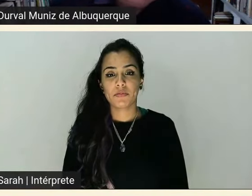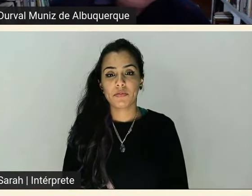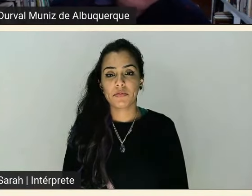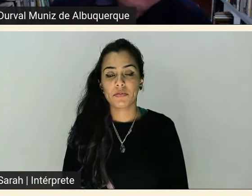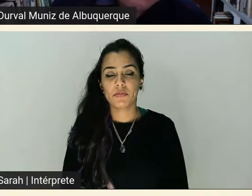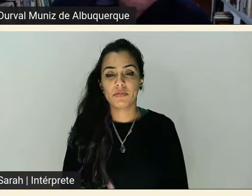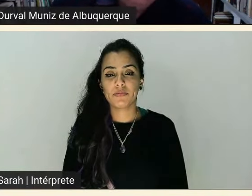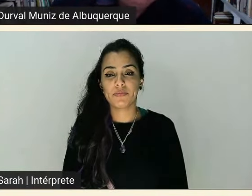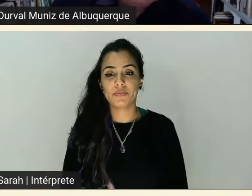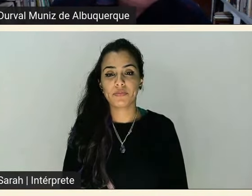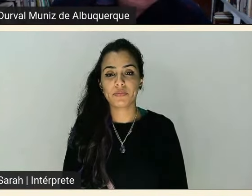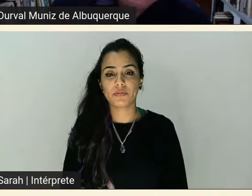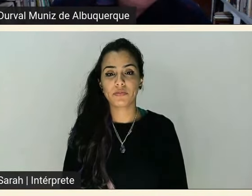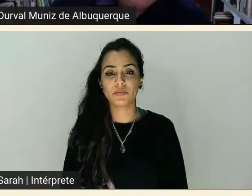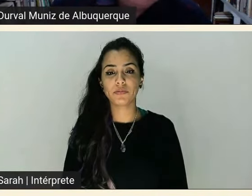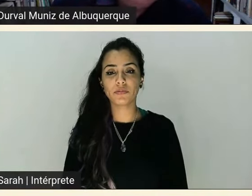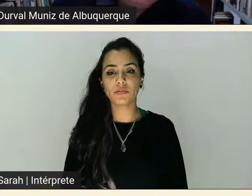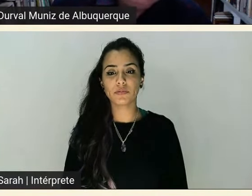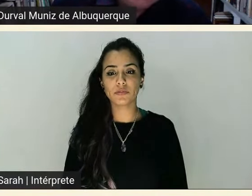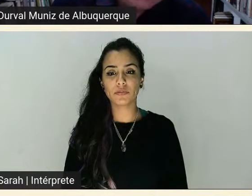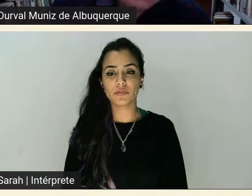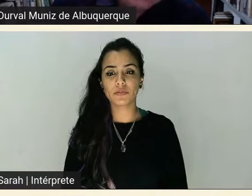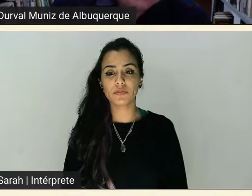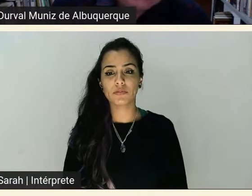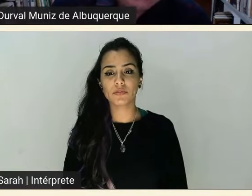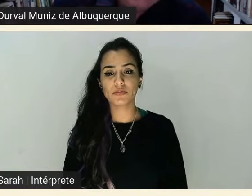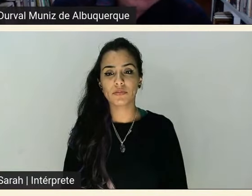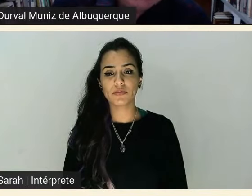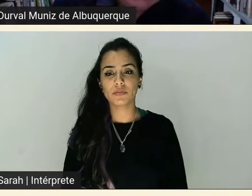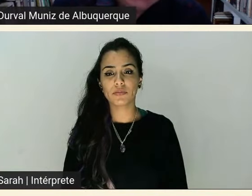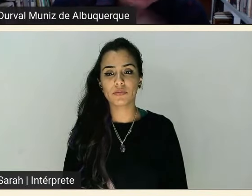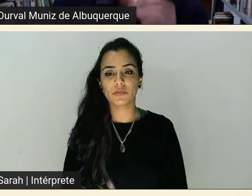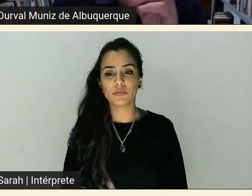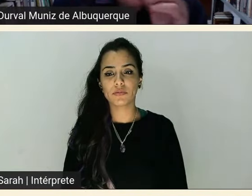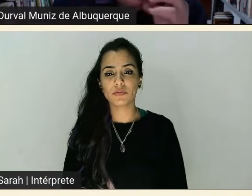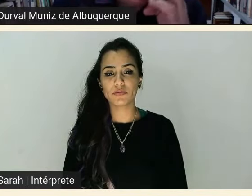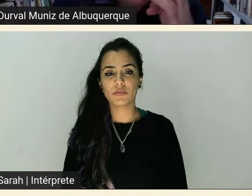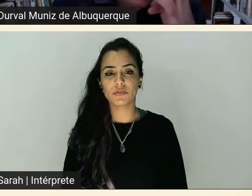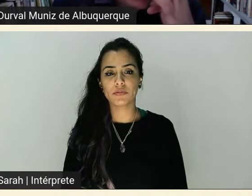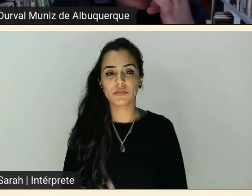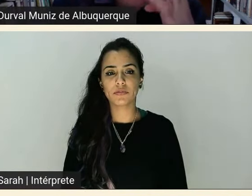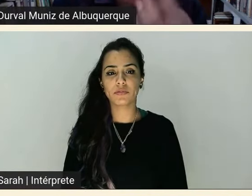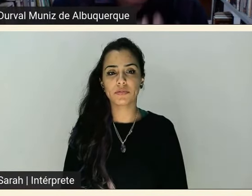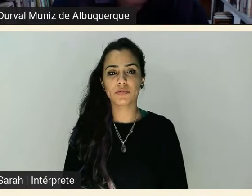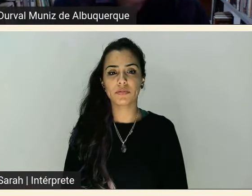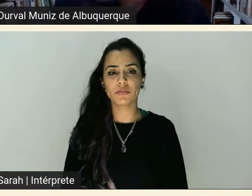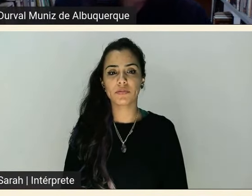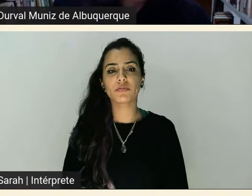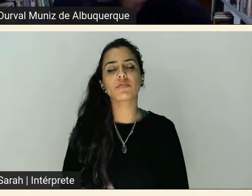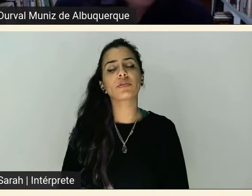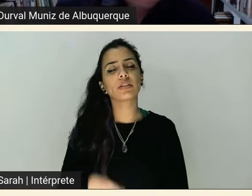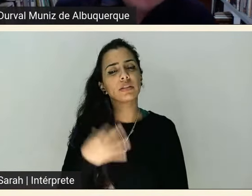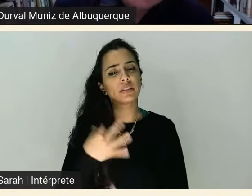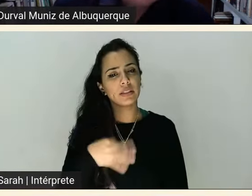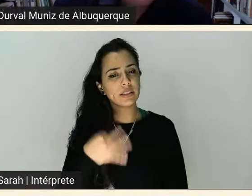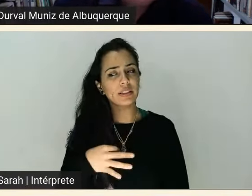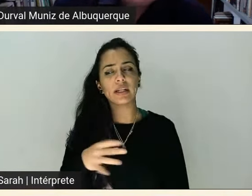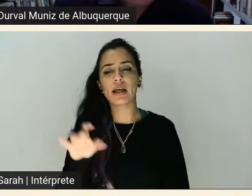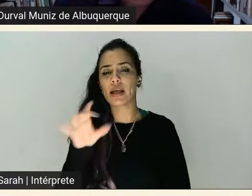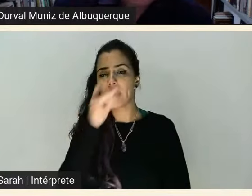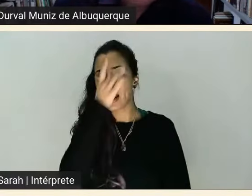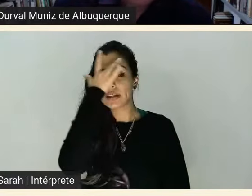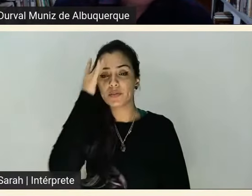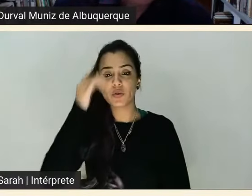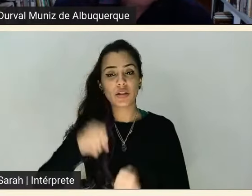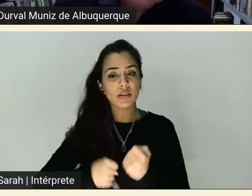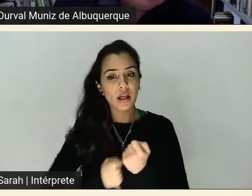sem dúvida que essa, não há ninguém inocente nesses debates, né? Quer dizer, cada um está defendendo, né,